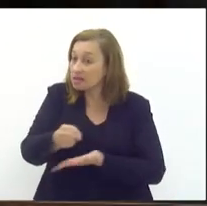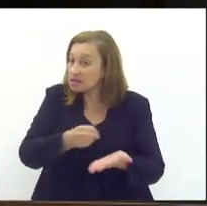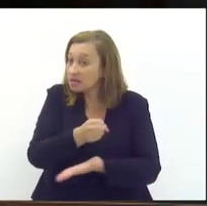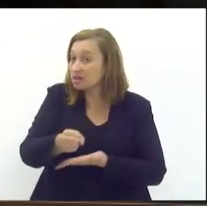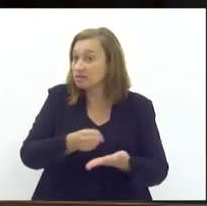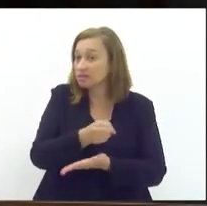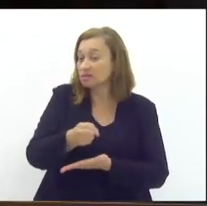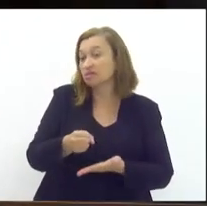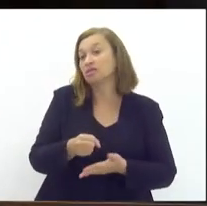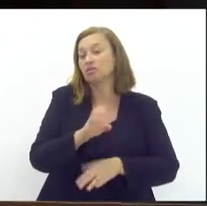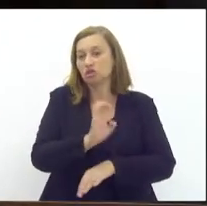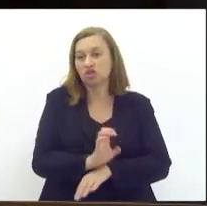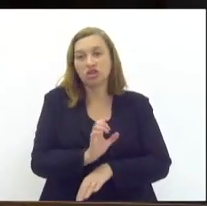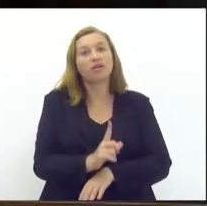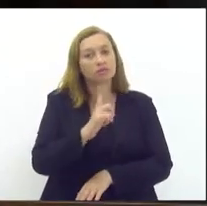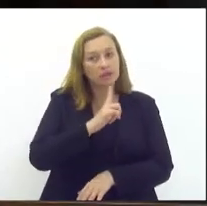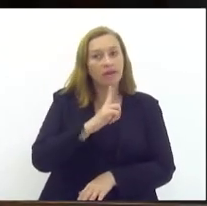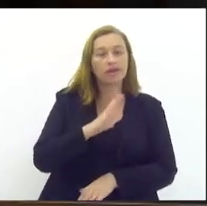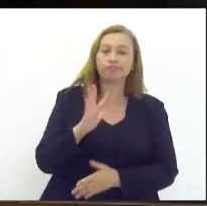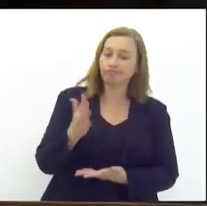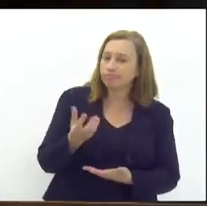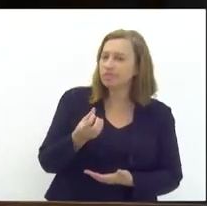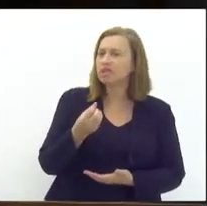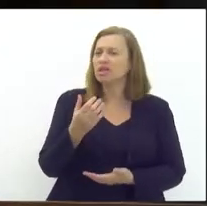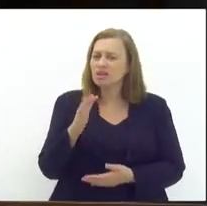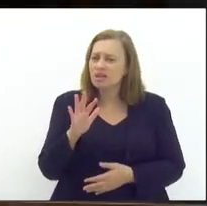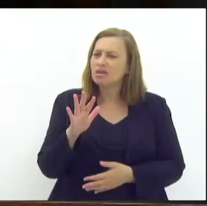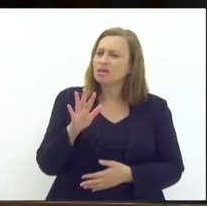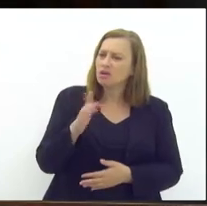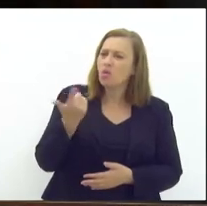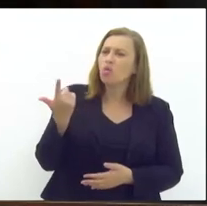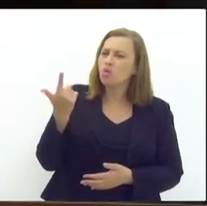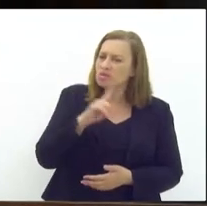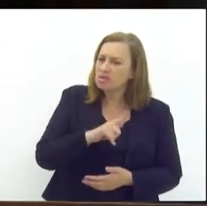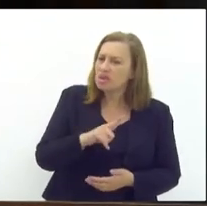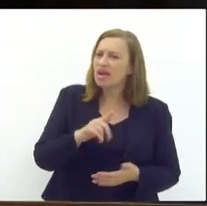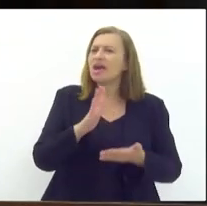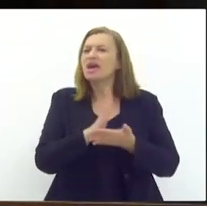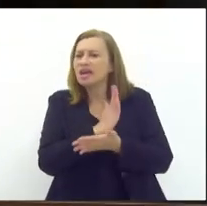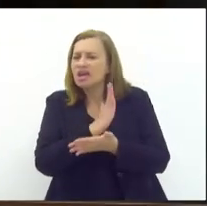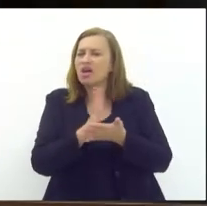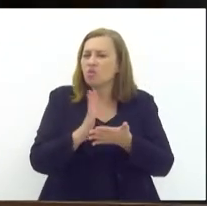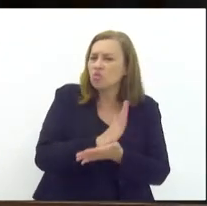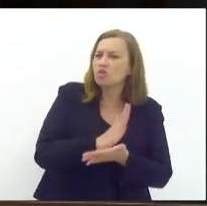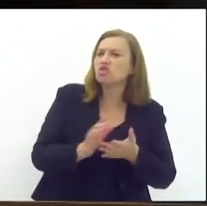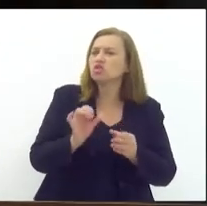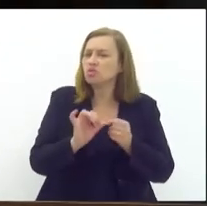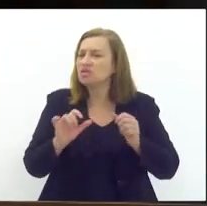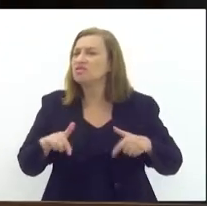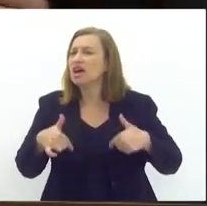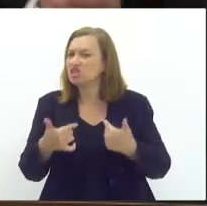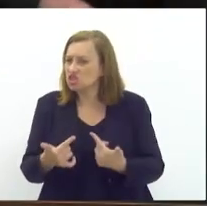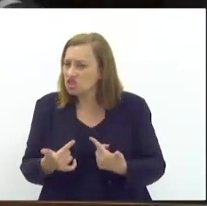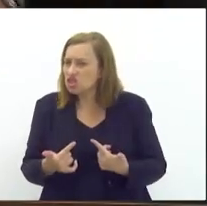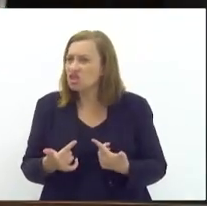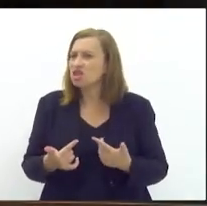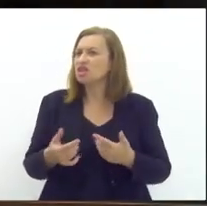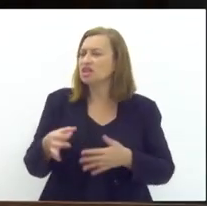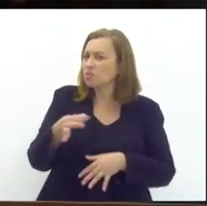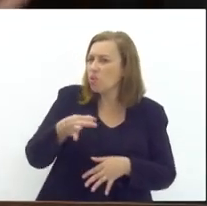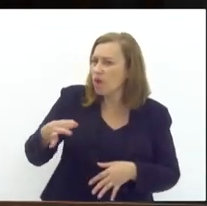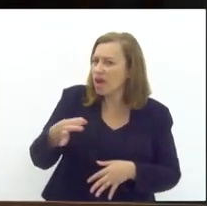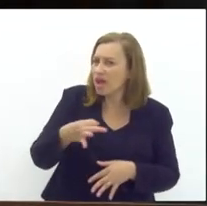estabilizadora ela tem feito até mal é bem a conseguiu apromar a sua a sua estabilização da moeda